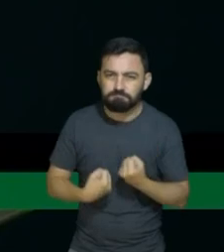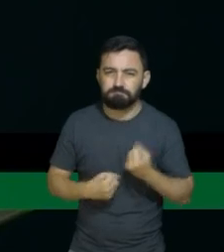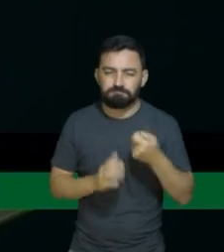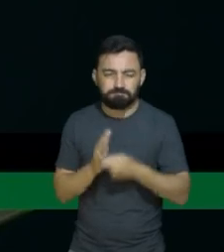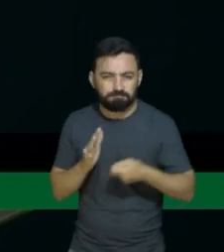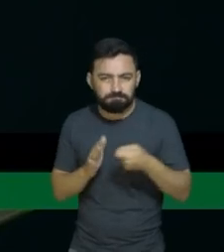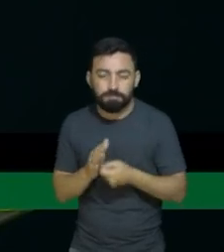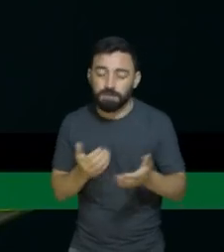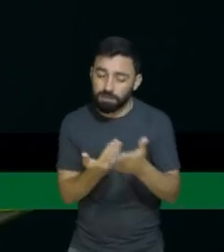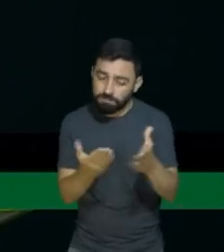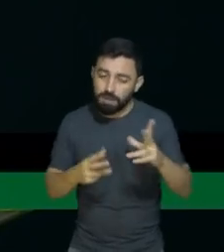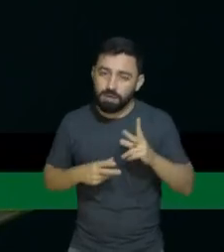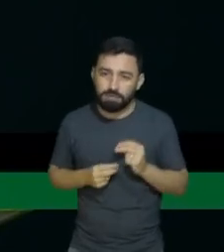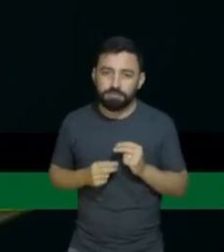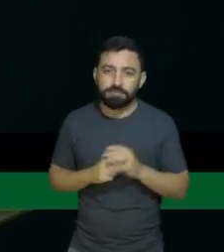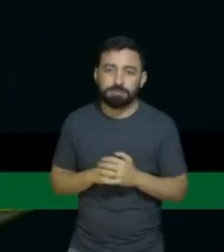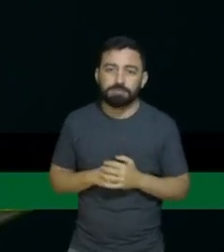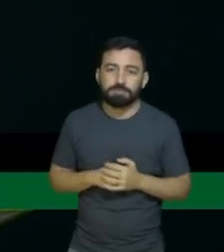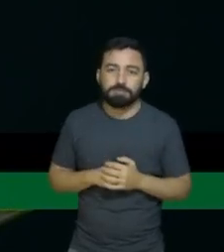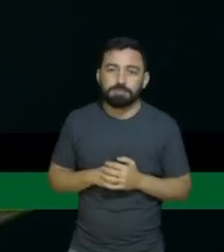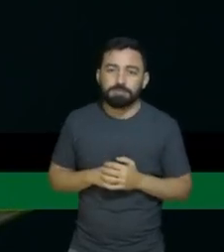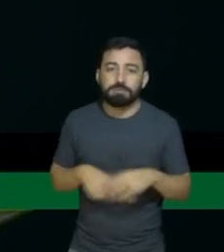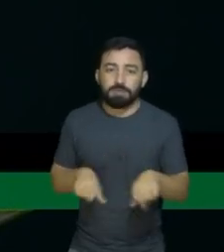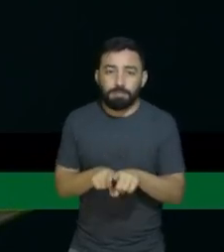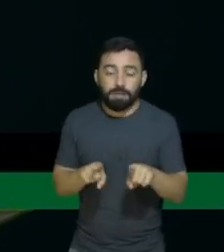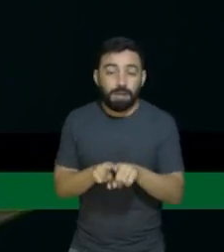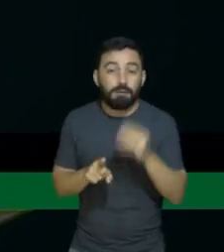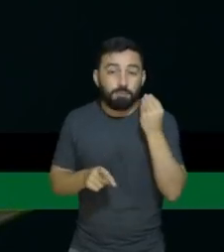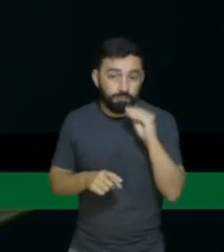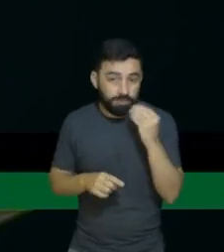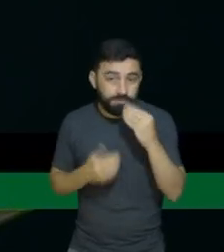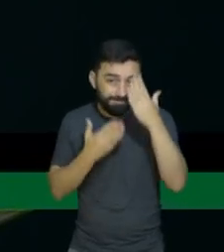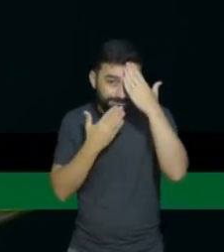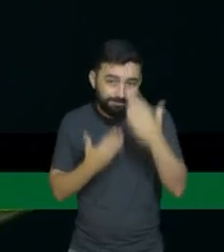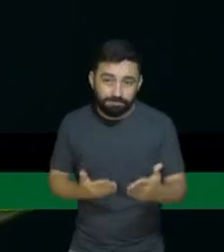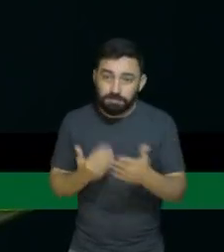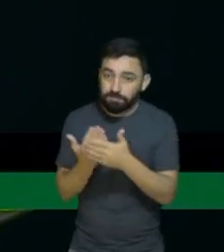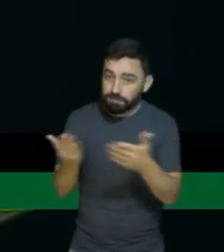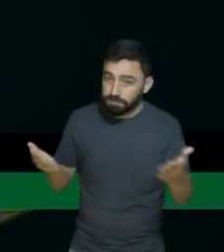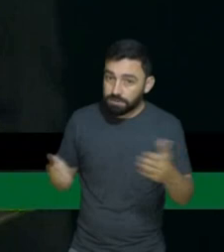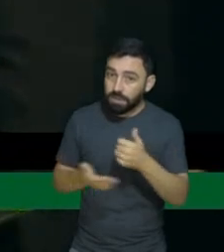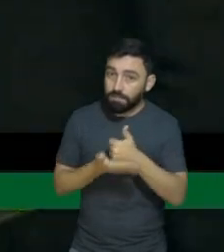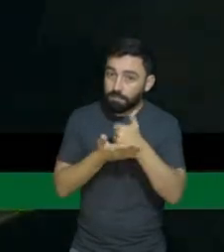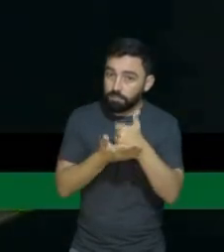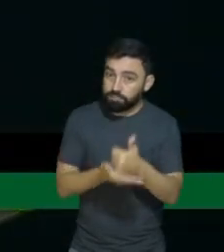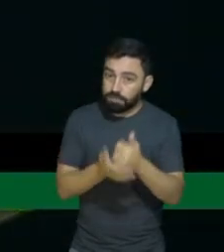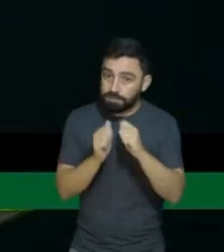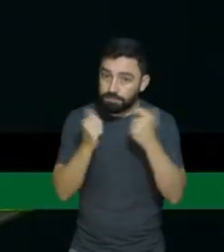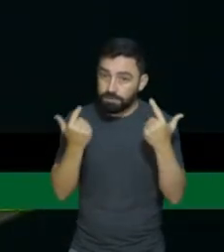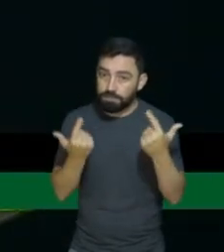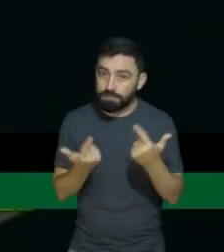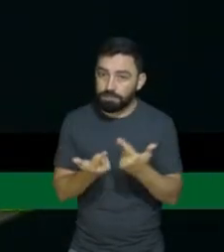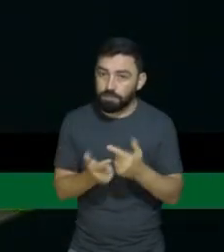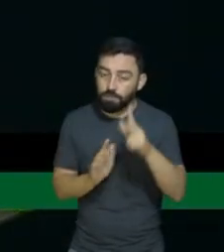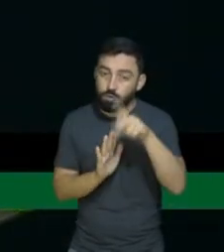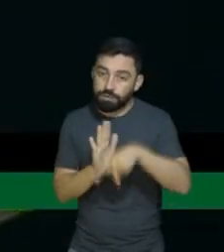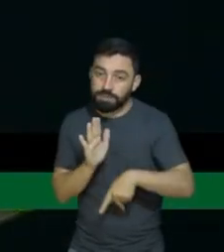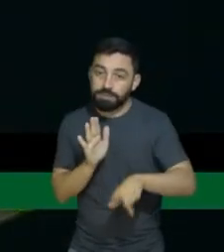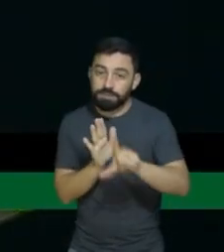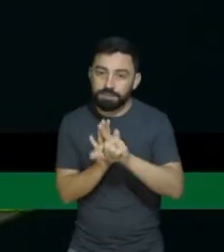merece quero também aproveitar e agradecer e pedir o apoio da Assembleia ao projeto de